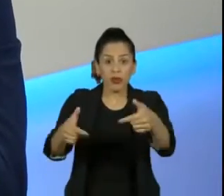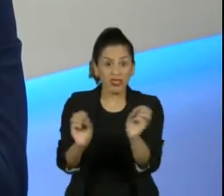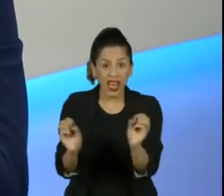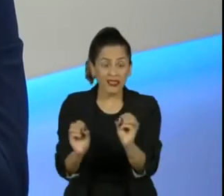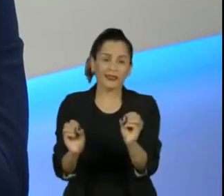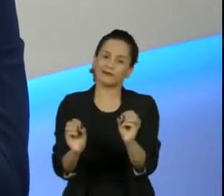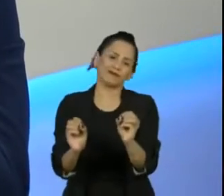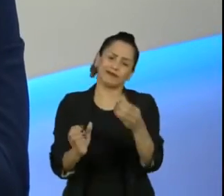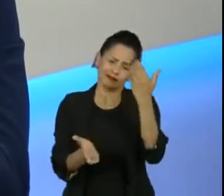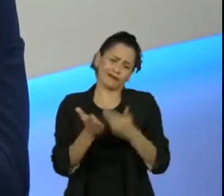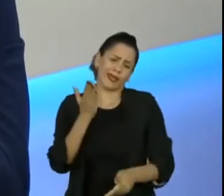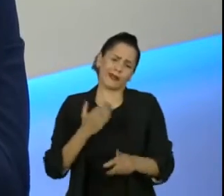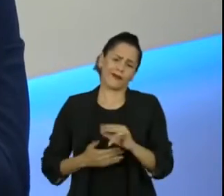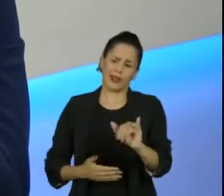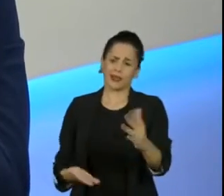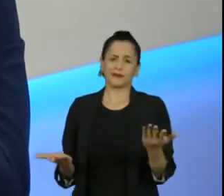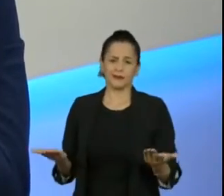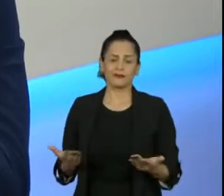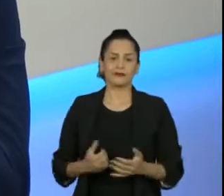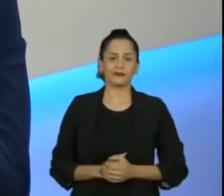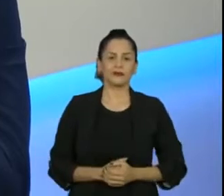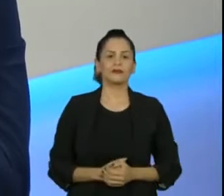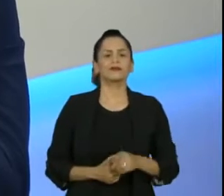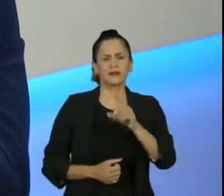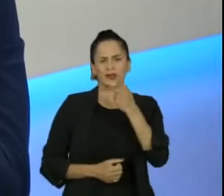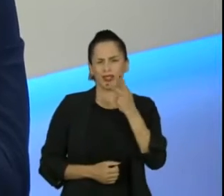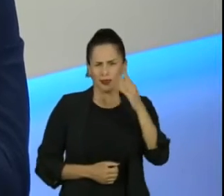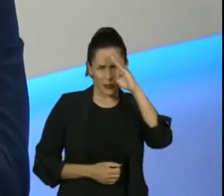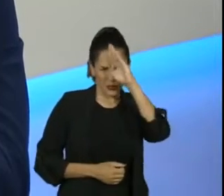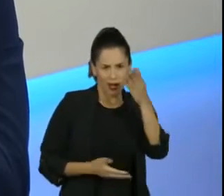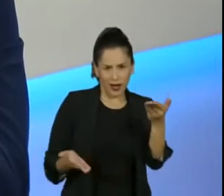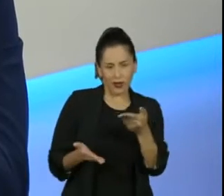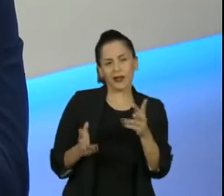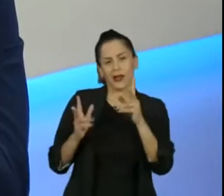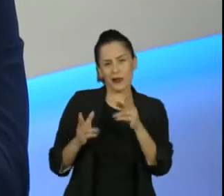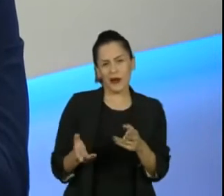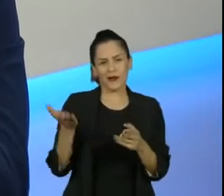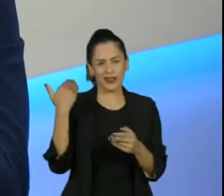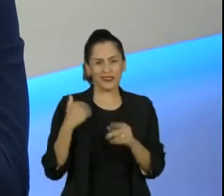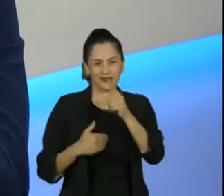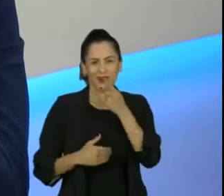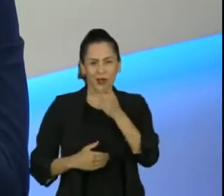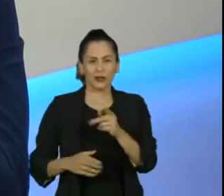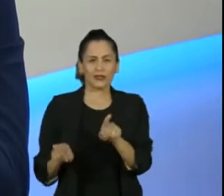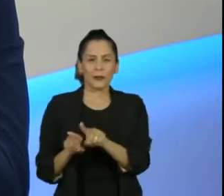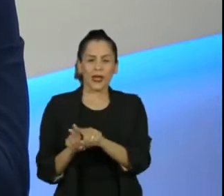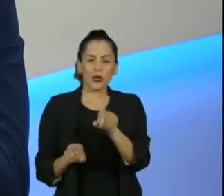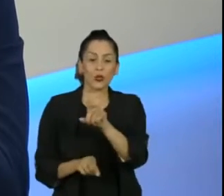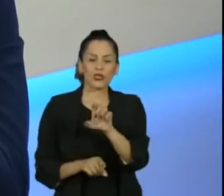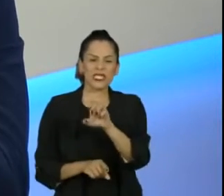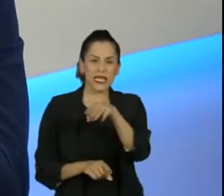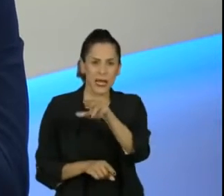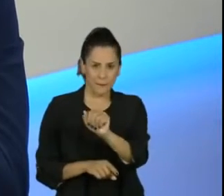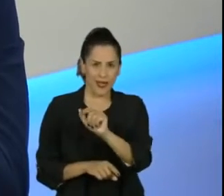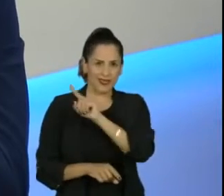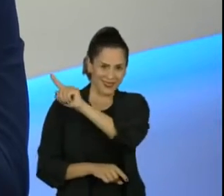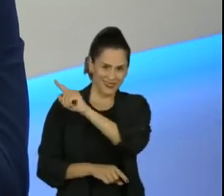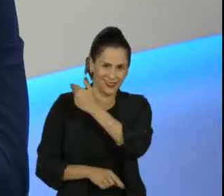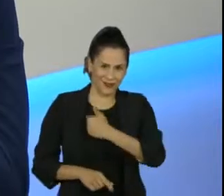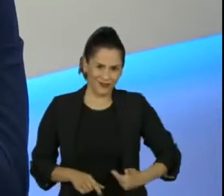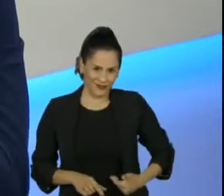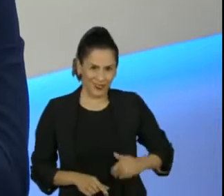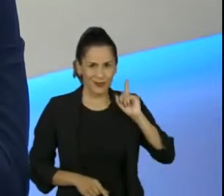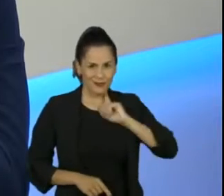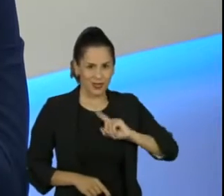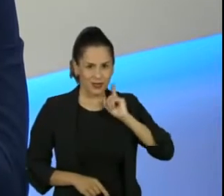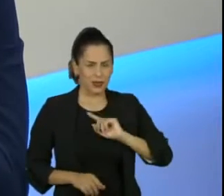o senhor disse agora sobre o Bolsonaro, mais ou menos o que o senhor disse sobre o Zema em relação ao governo de Minas. Mas eu vejo aliados do senhor já,